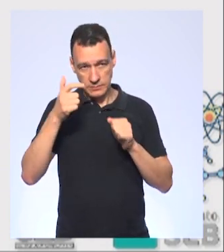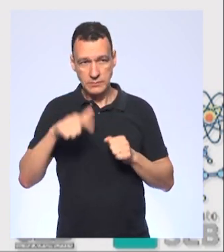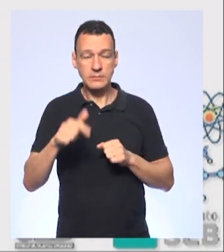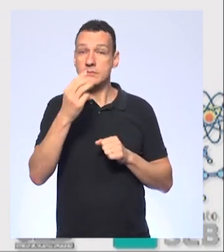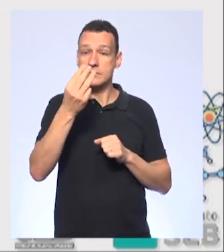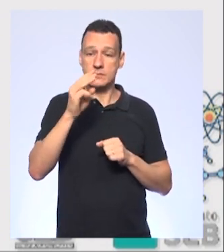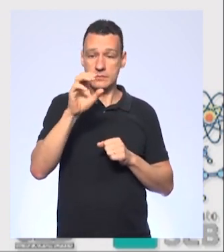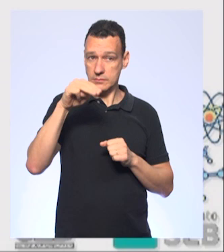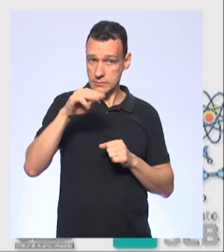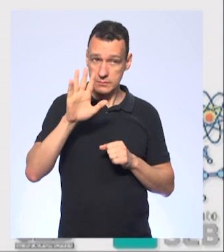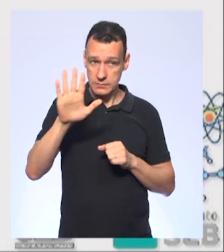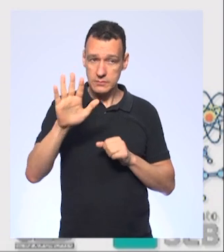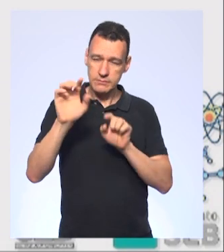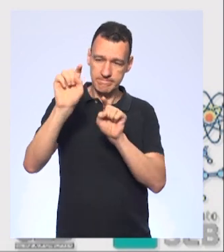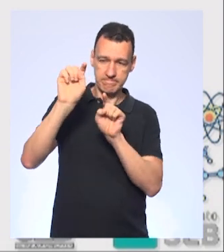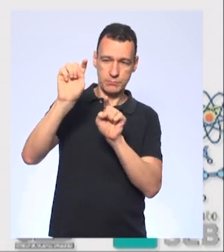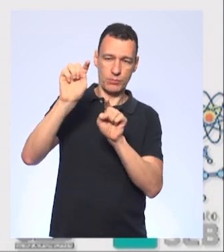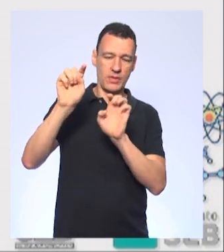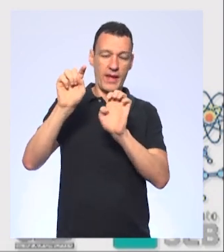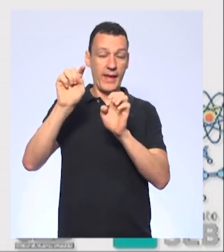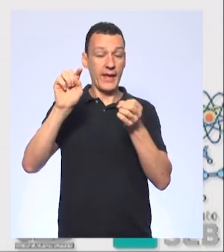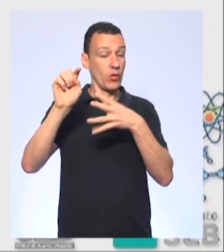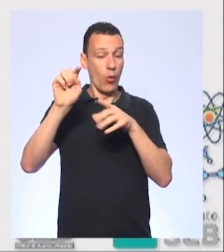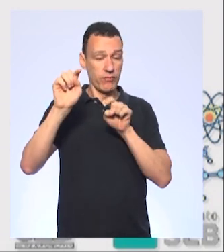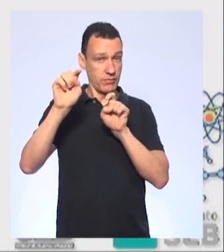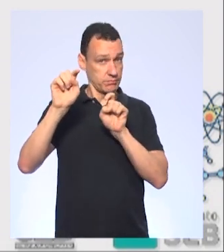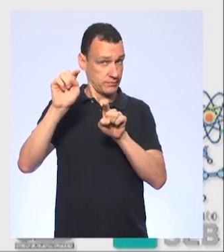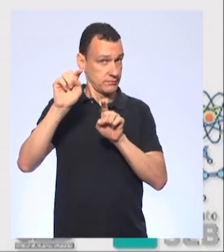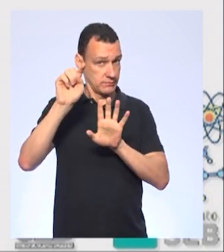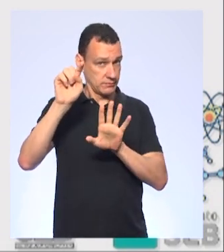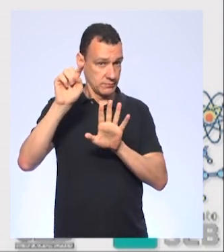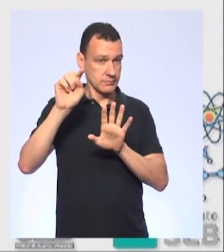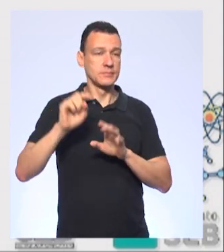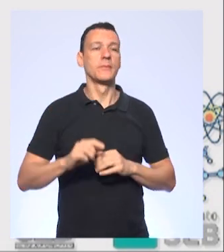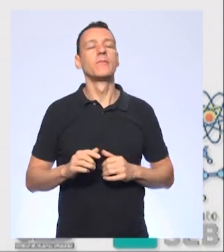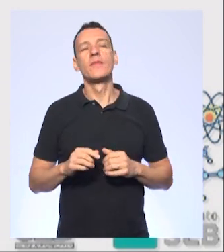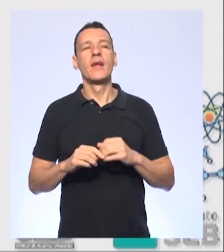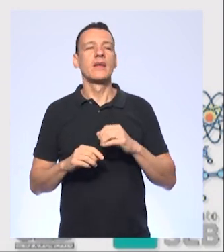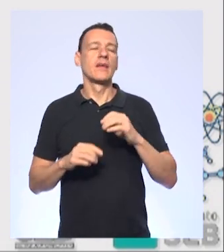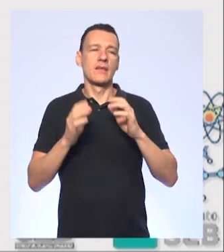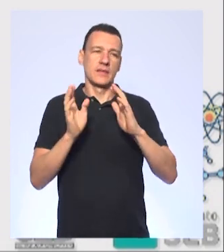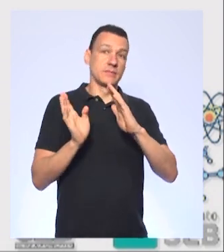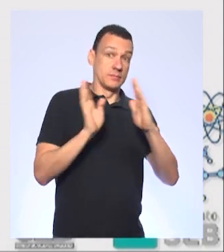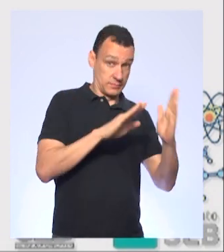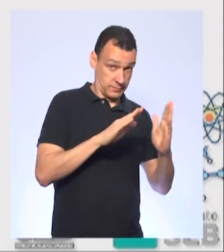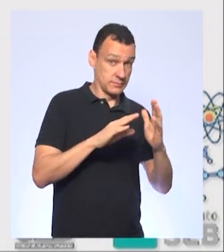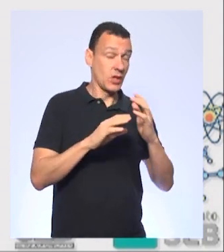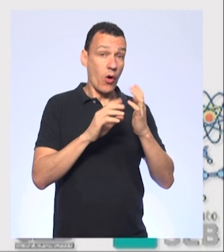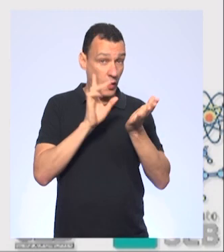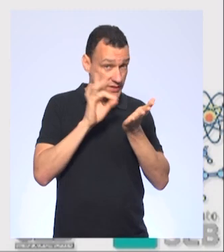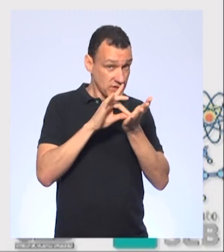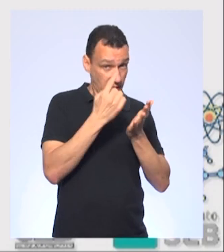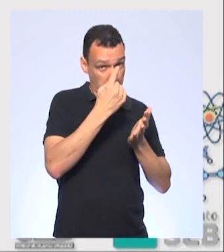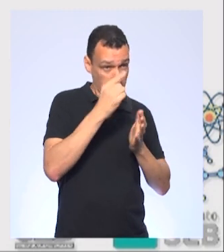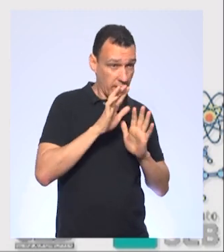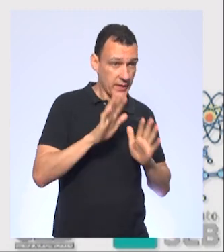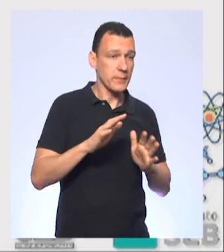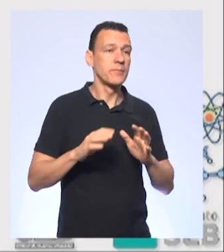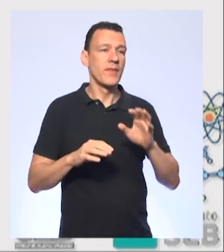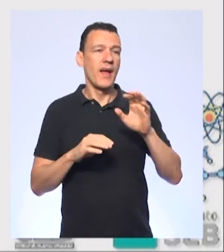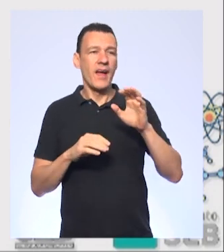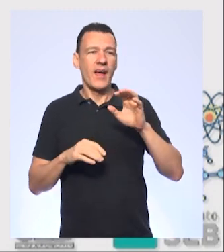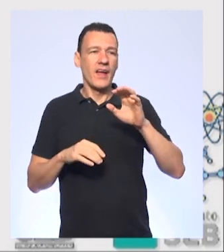pá! Marquei um ponto E novo. Observe que na figura original, o vértice E tem um ângulo